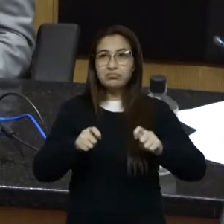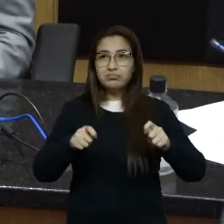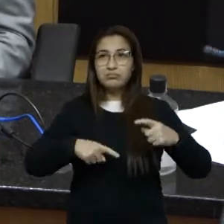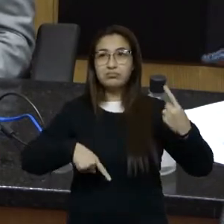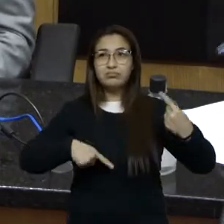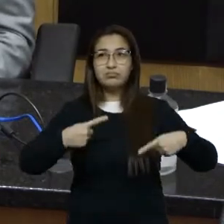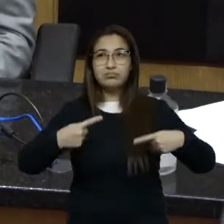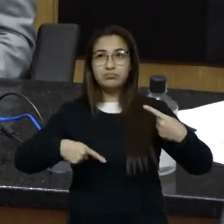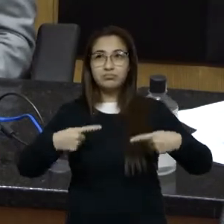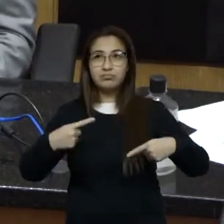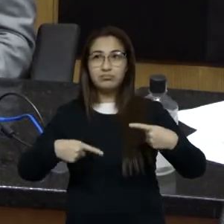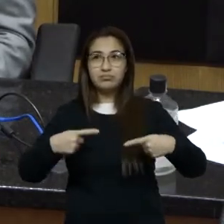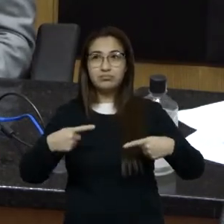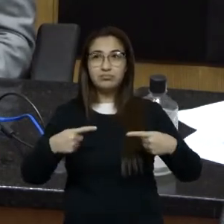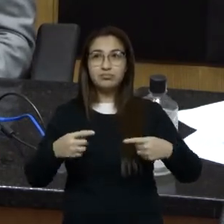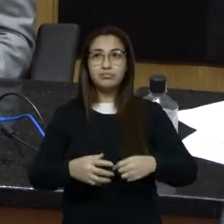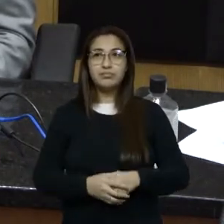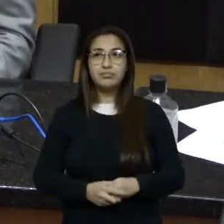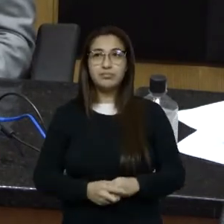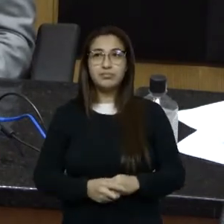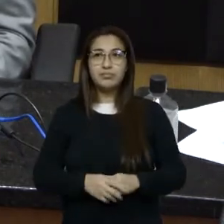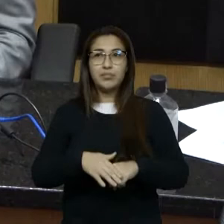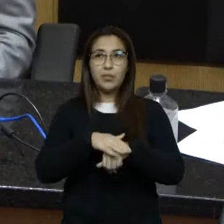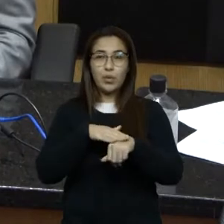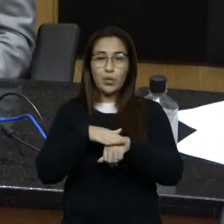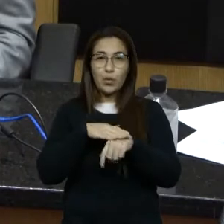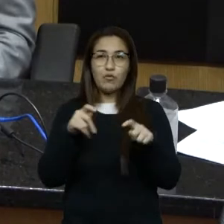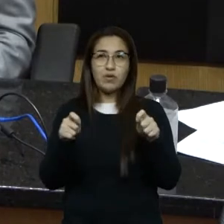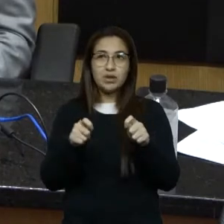sem tô conversando